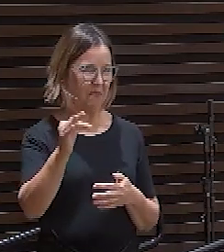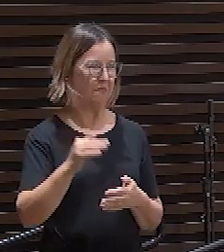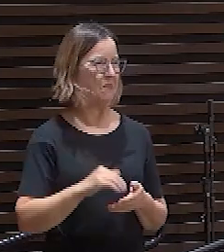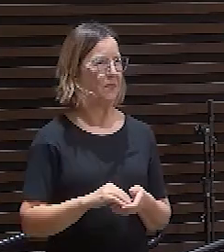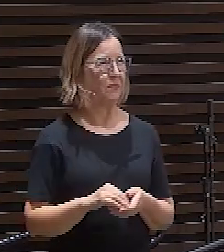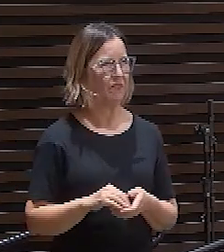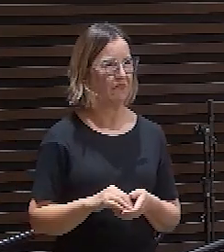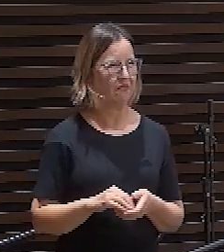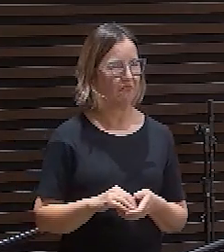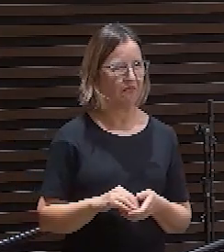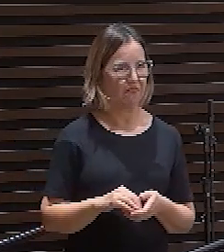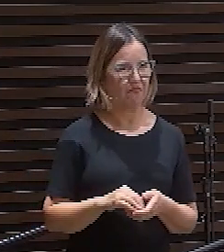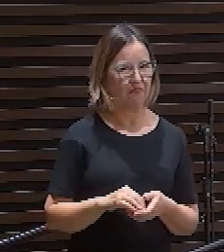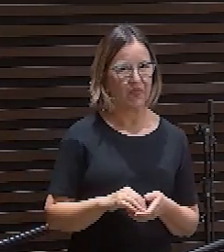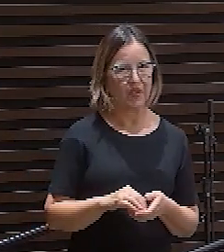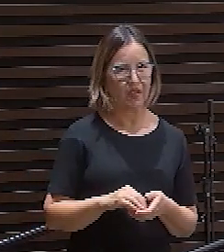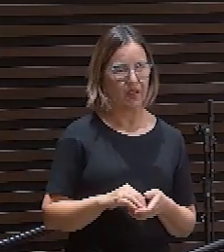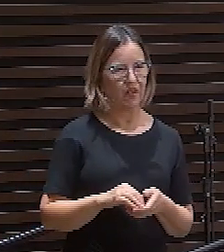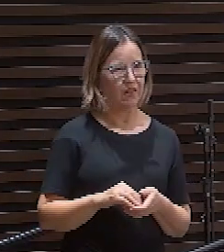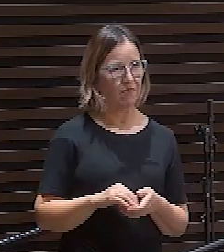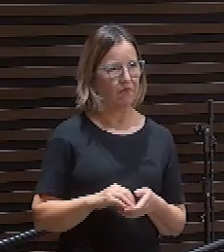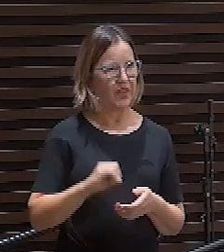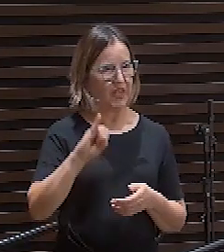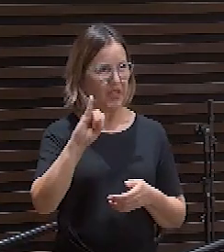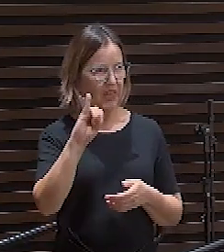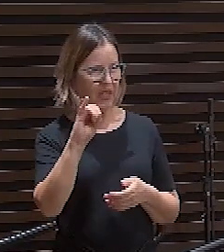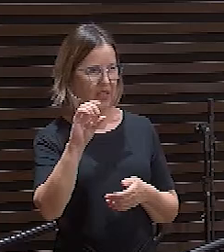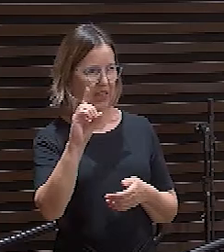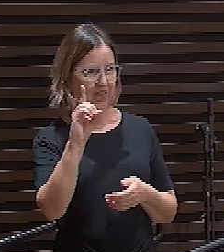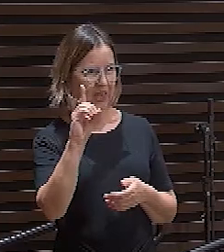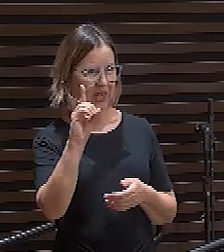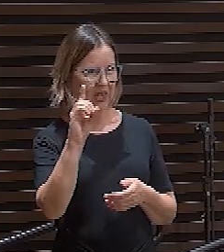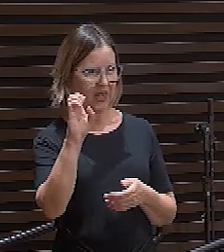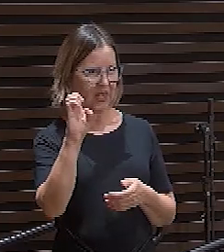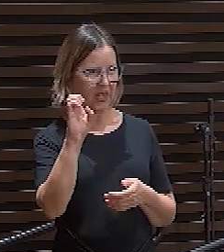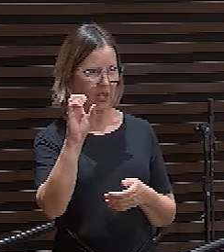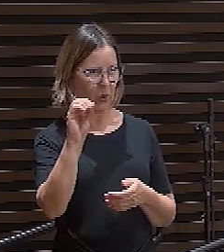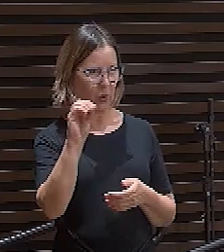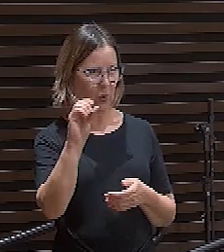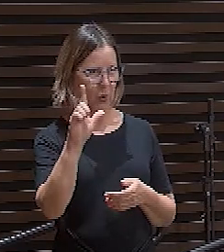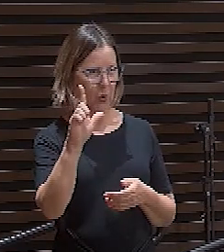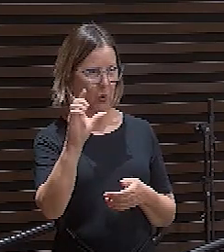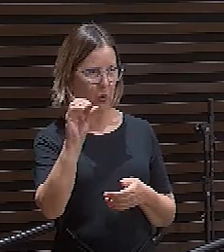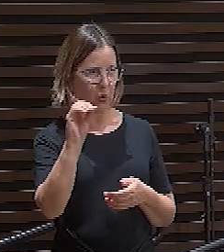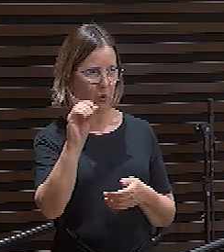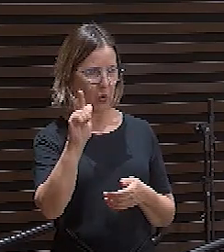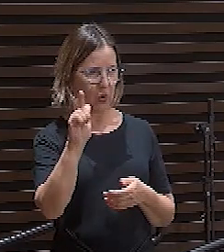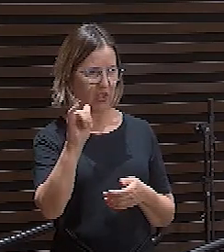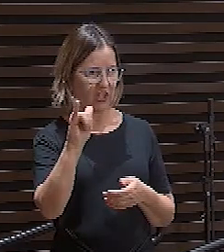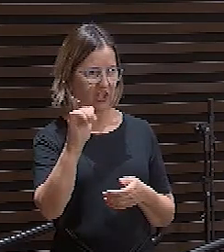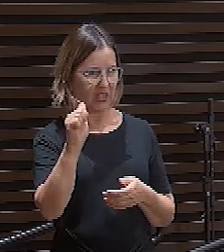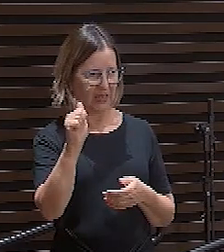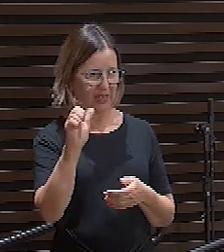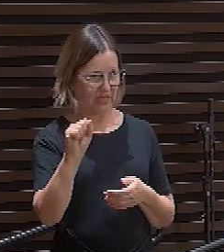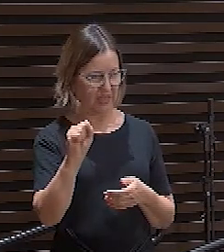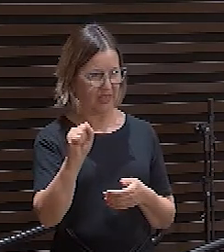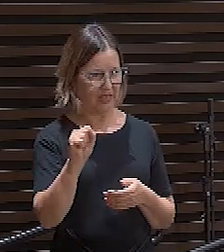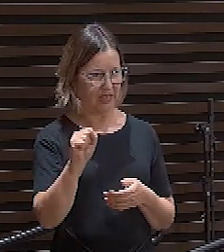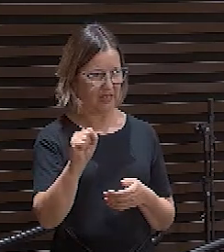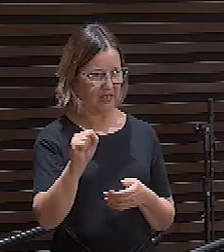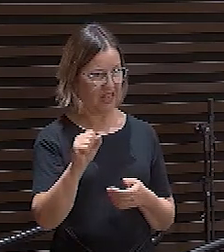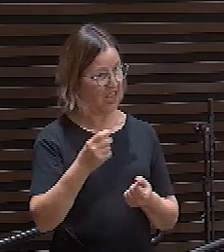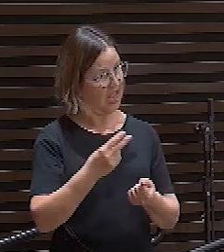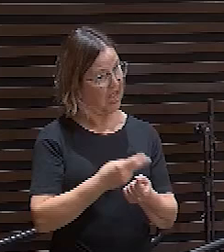ideologia de tantas que a gente tem visto por aí. Por quê? Porque você, pai e mãe, não